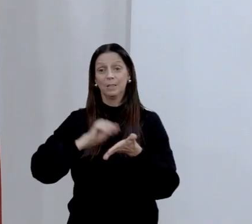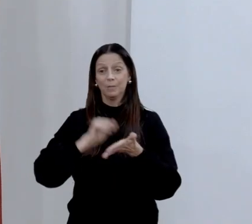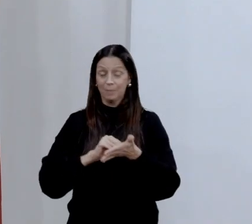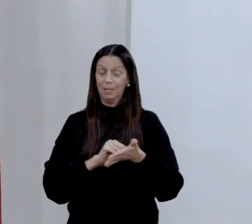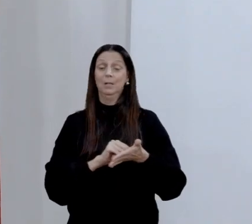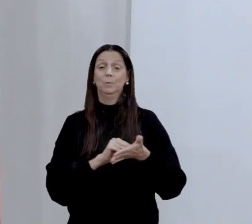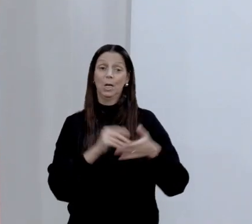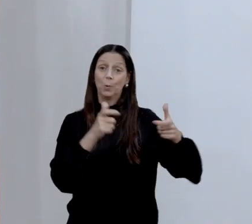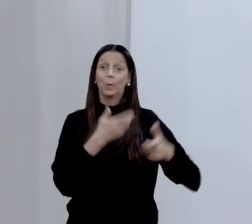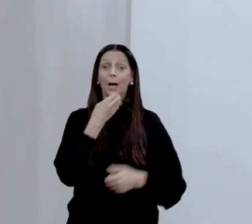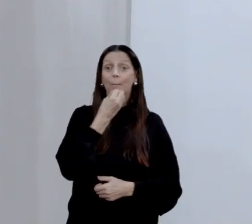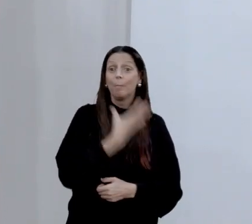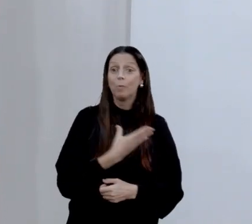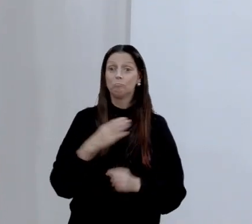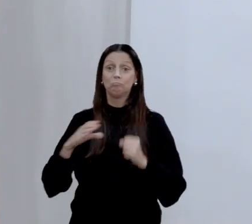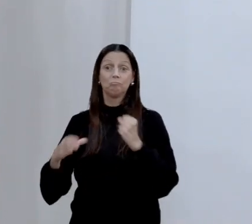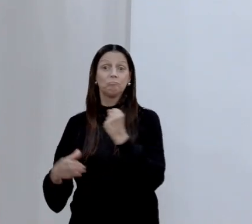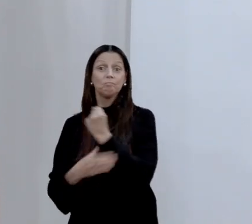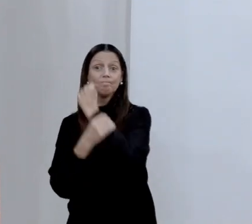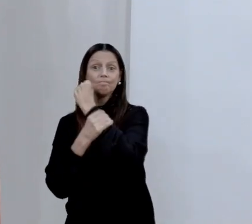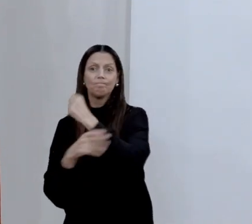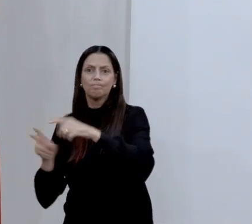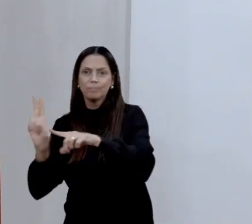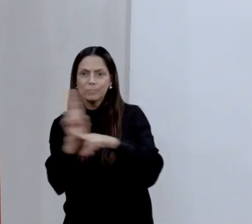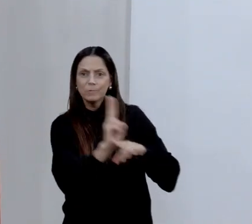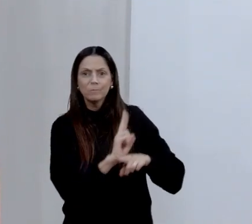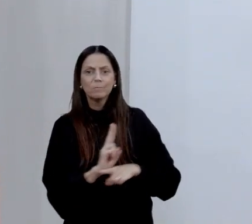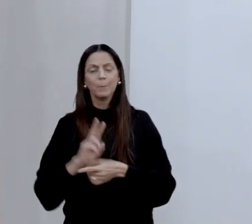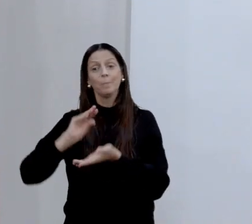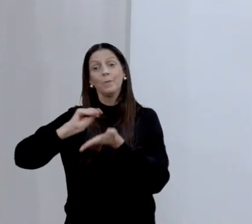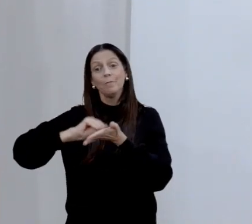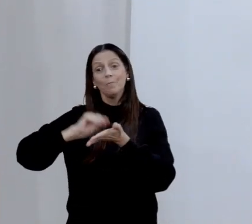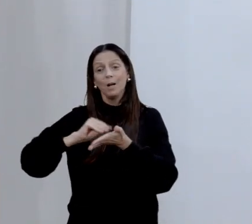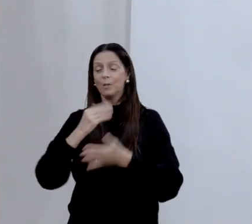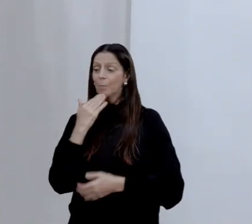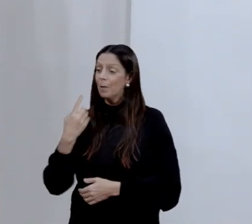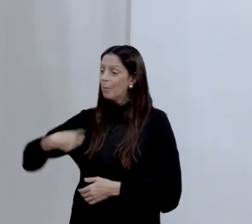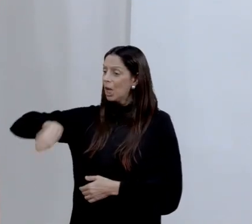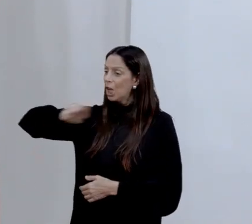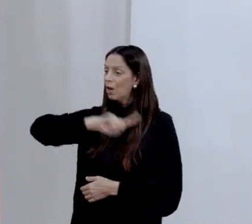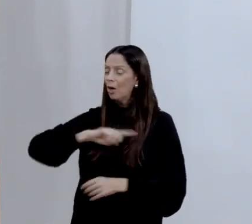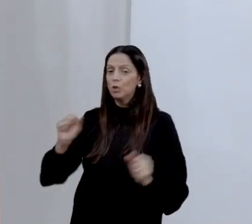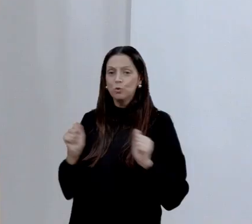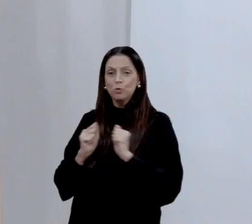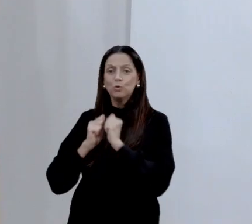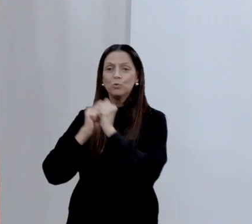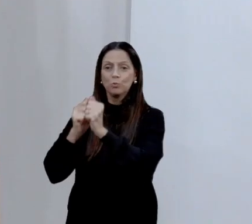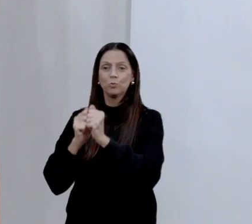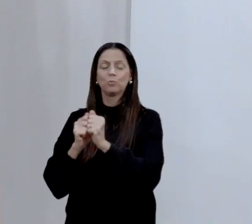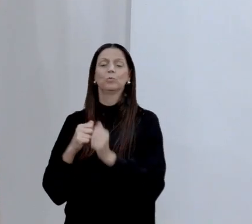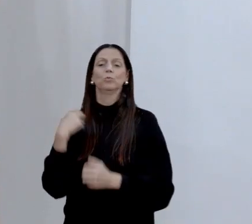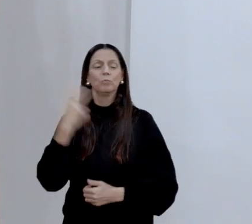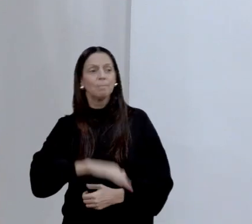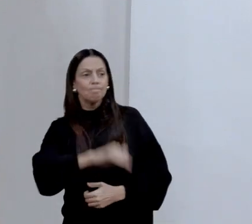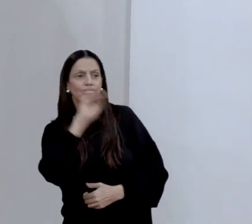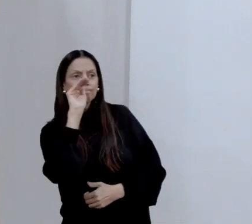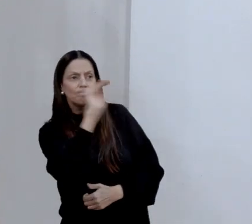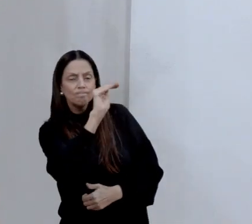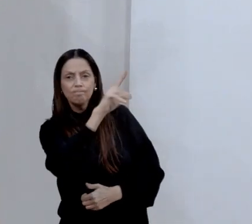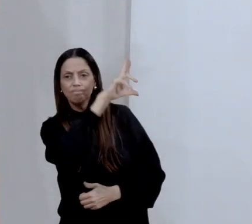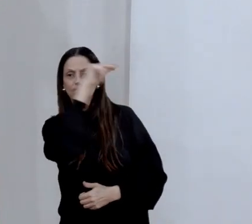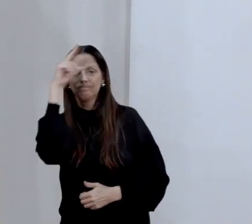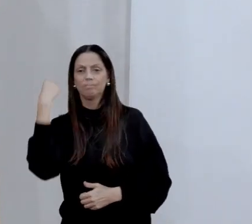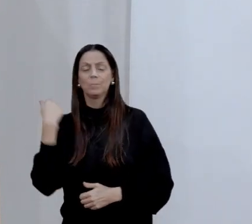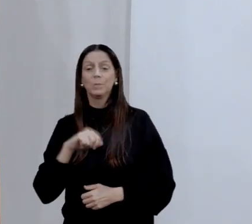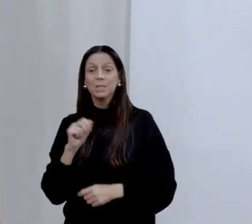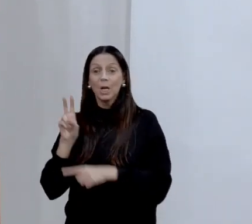de ônibus. E eu quero conclamar nós, vereadores, a pedirmos uma atenção especial da administração da nossa cidade, não em